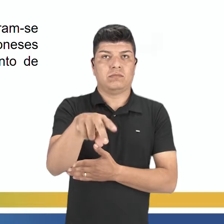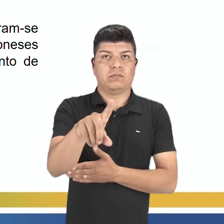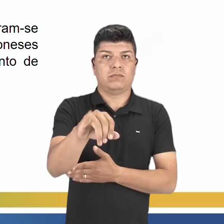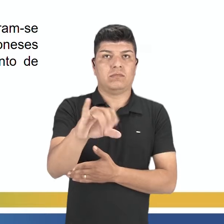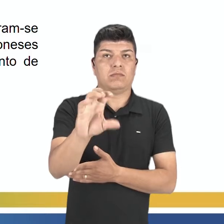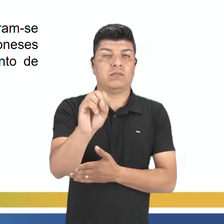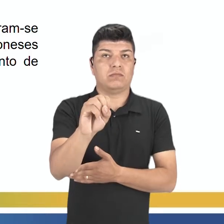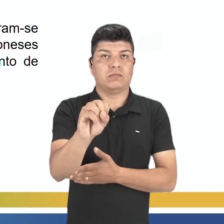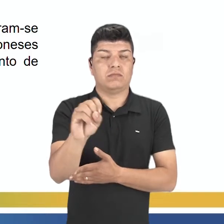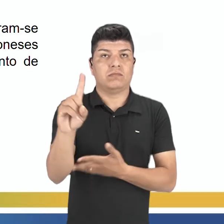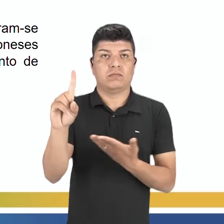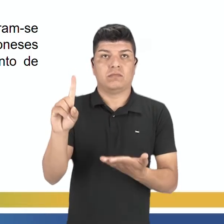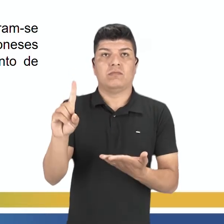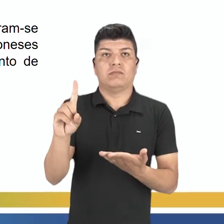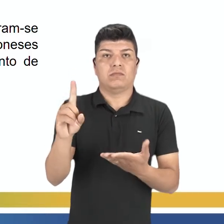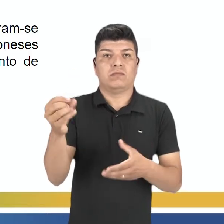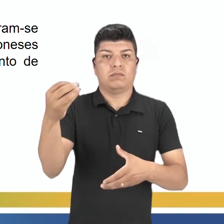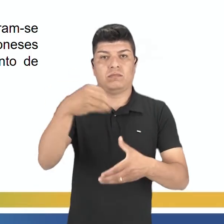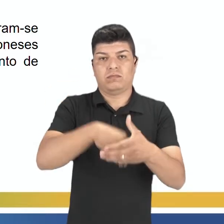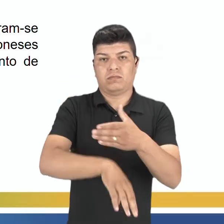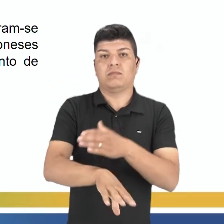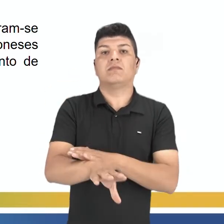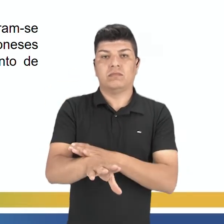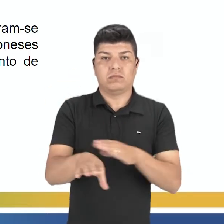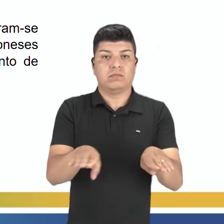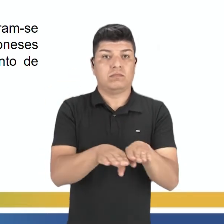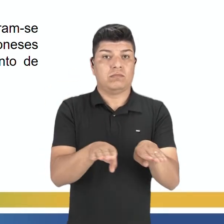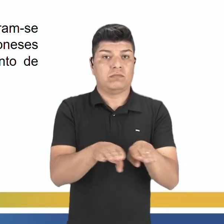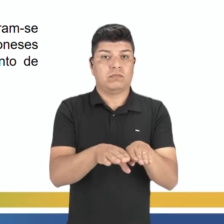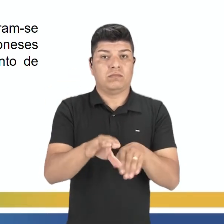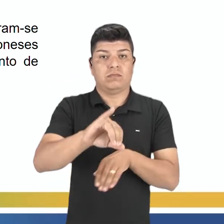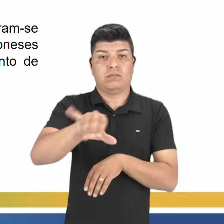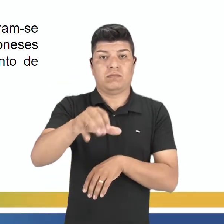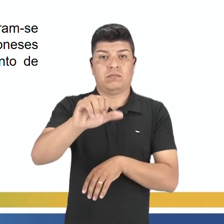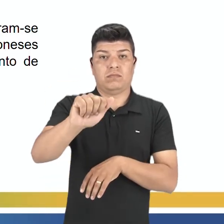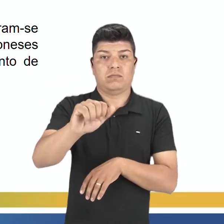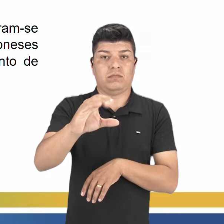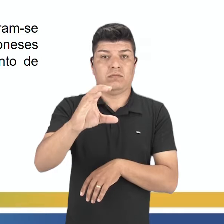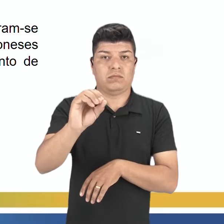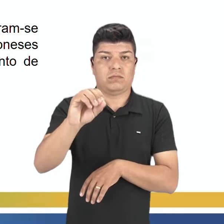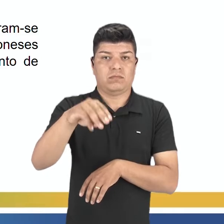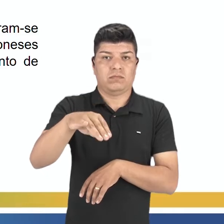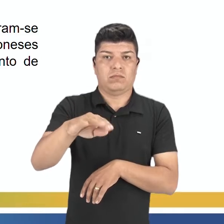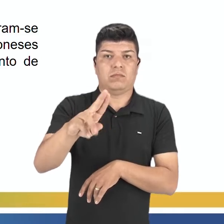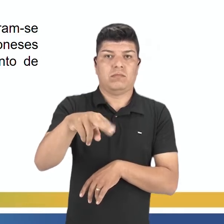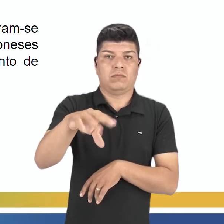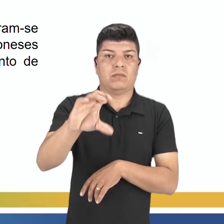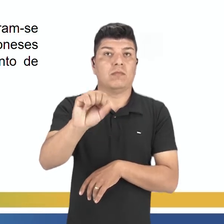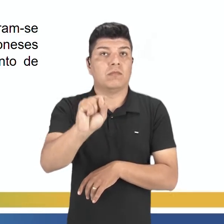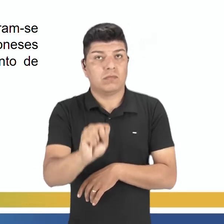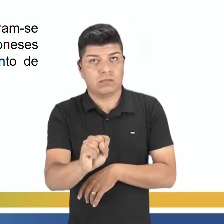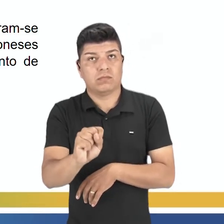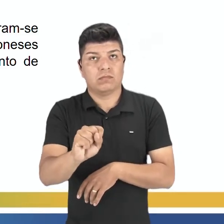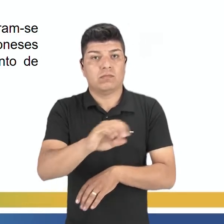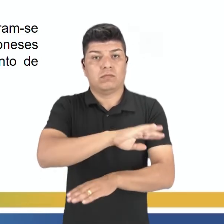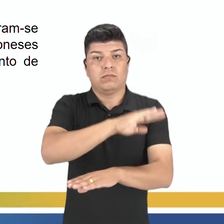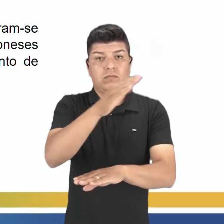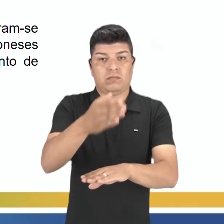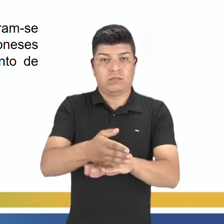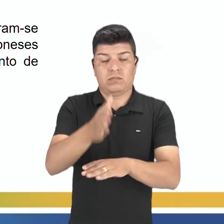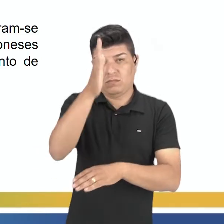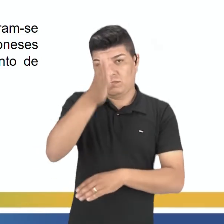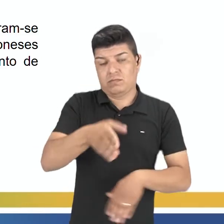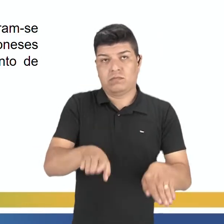direita dentro dessa Assembleia Nacional. Temos jacobinos que sentavam à esquerda e temos a planície que ficava bem no